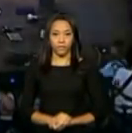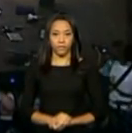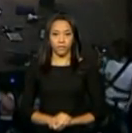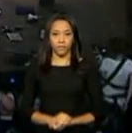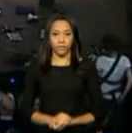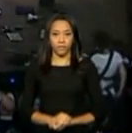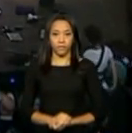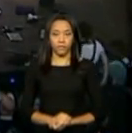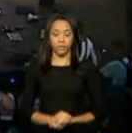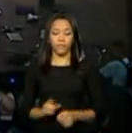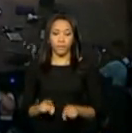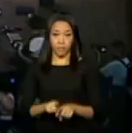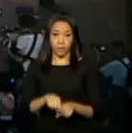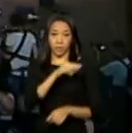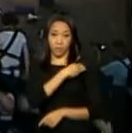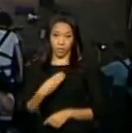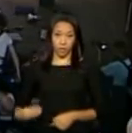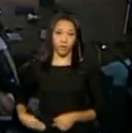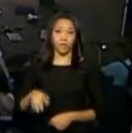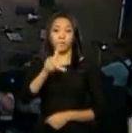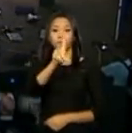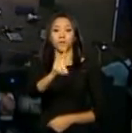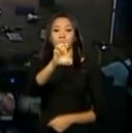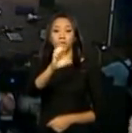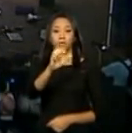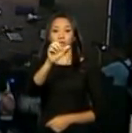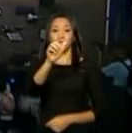Da Defesa, Jacques Wagner.